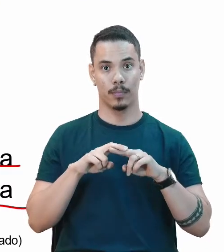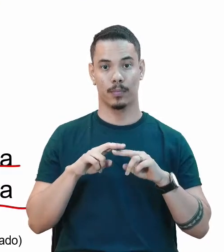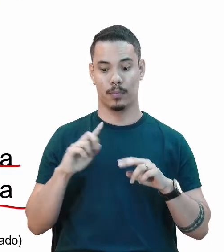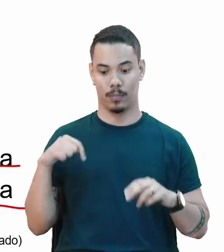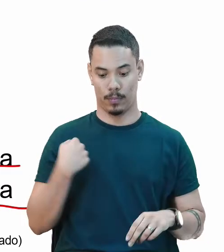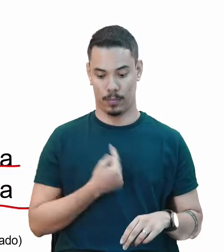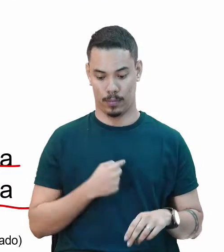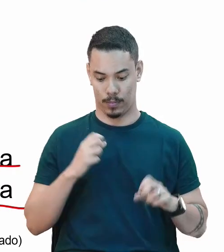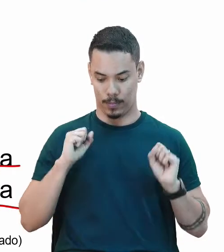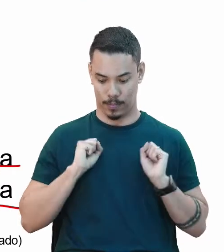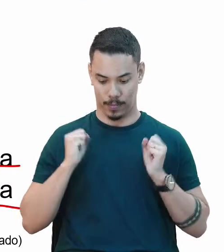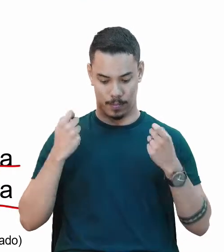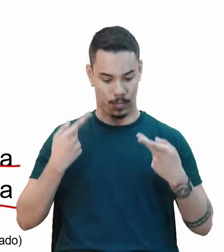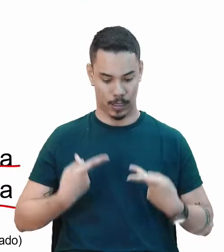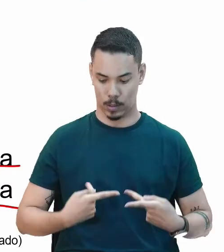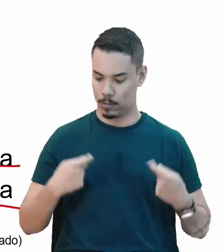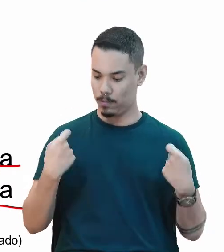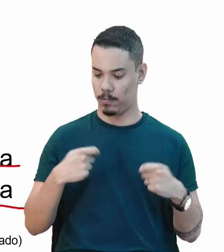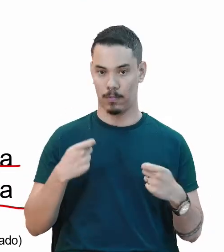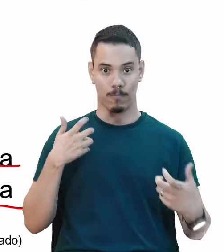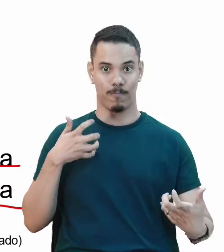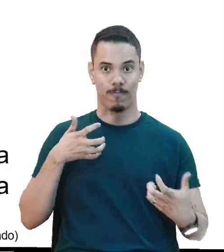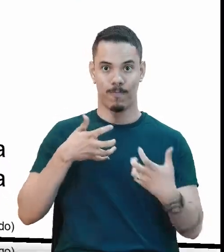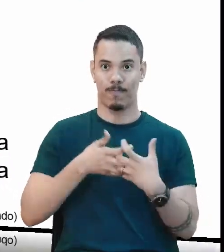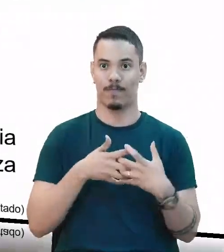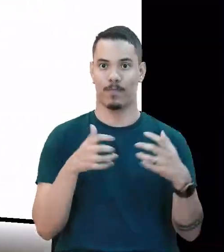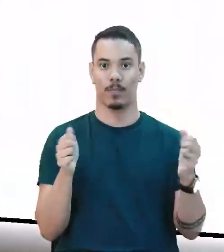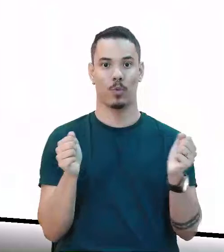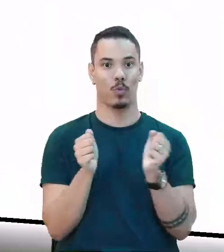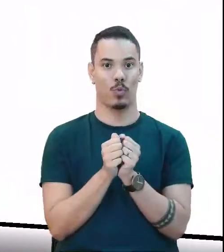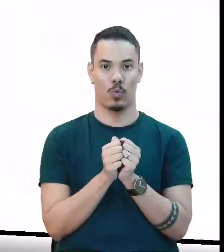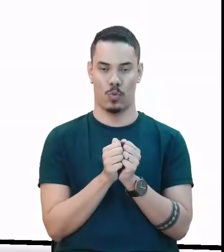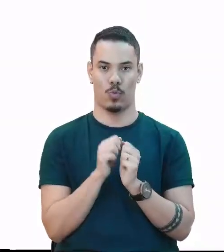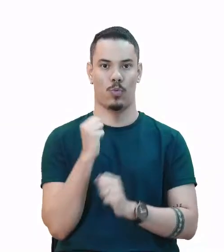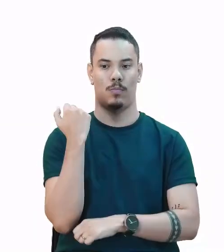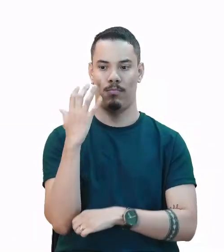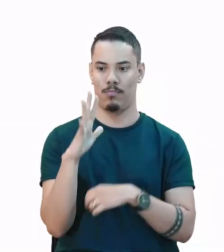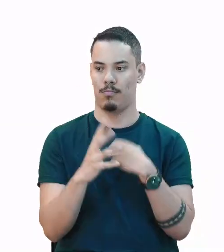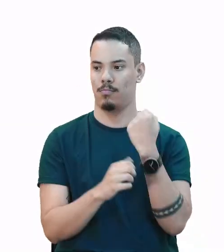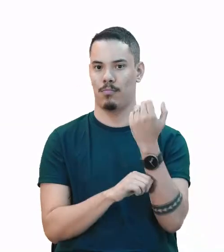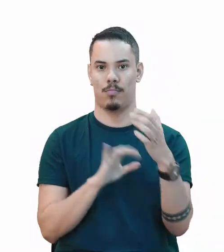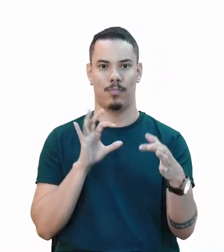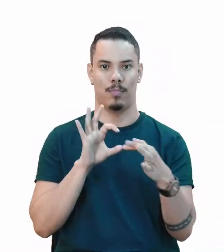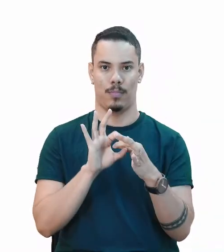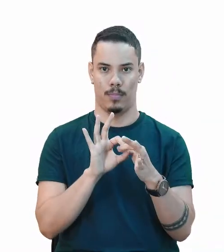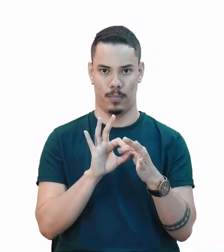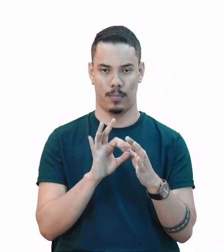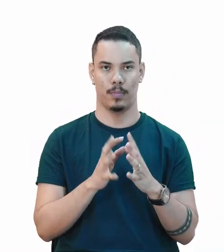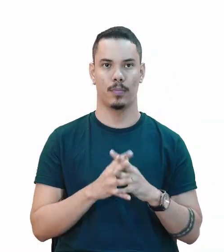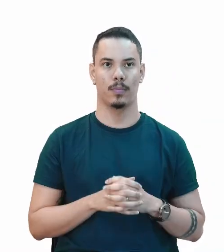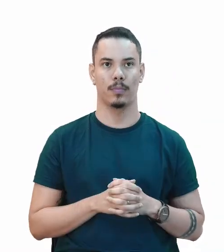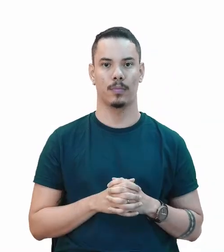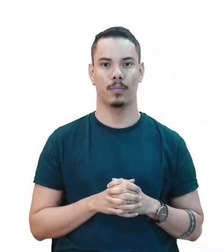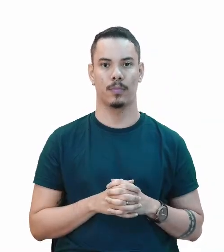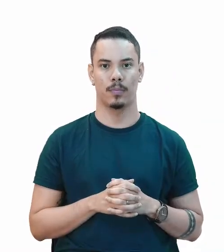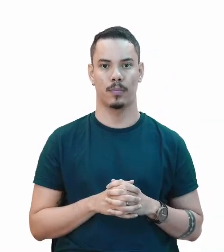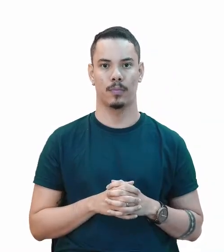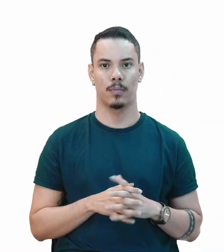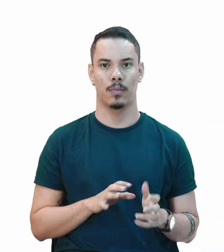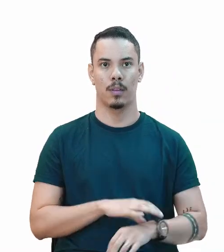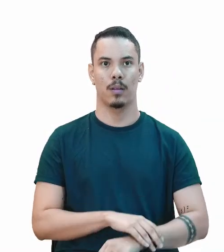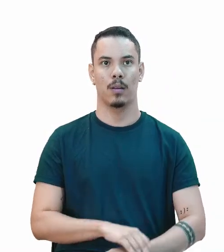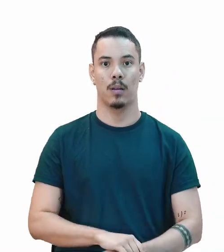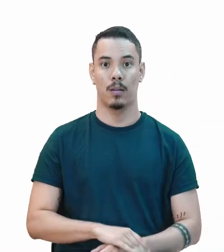humana deve estar em consonância com a natureza do universo. Os estoicos, eles